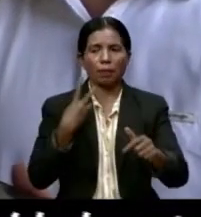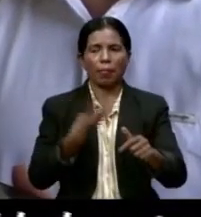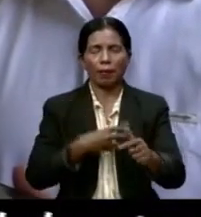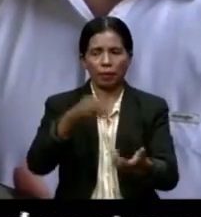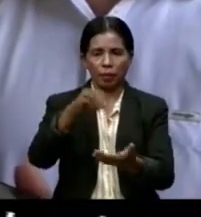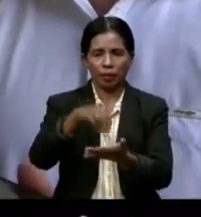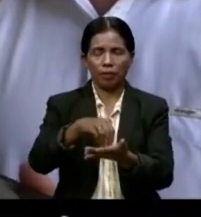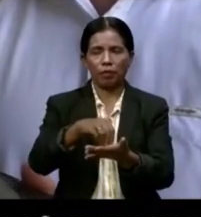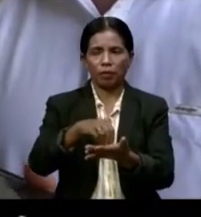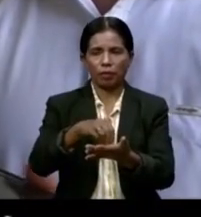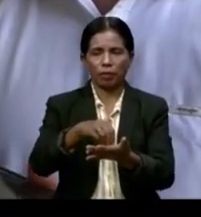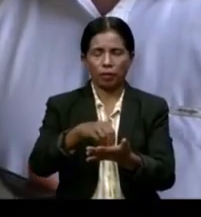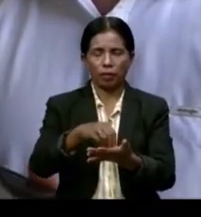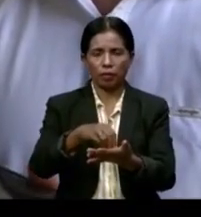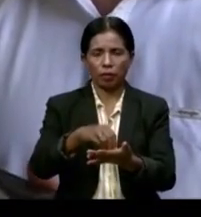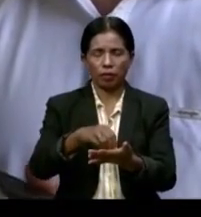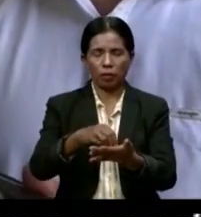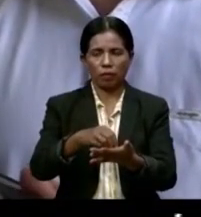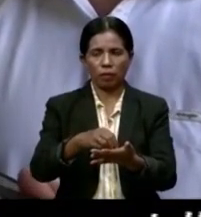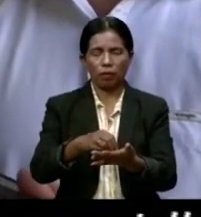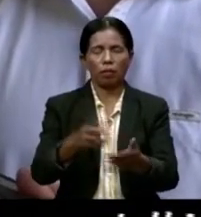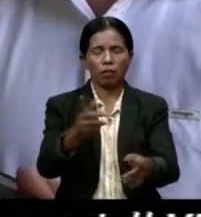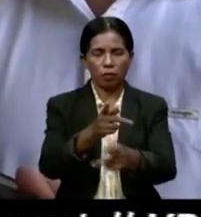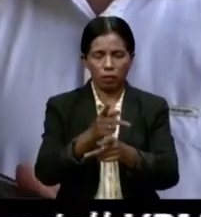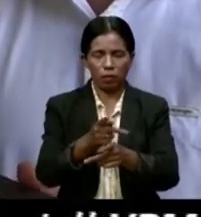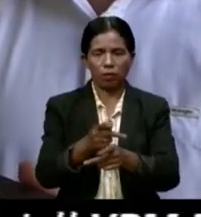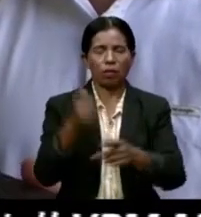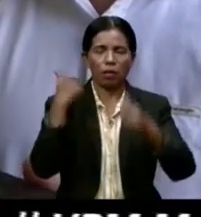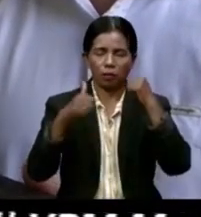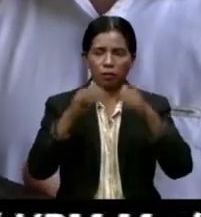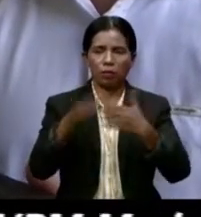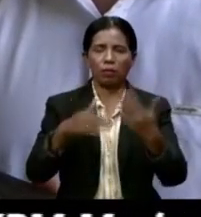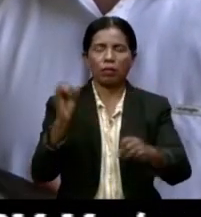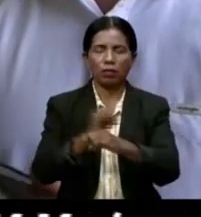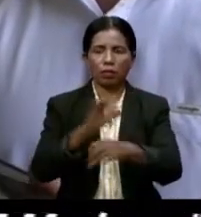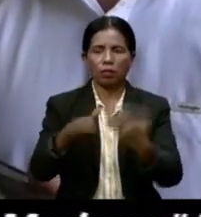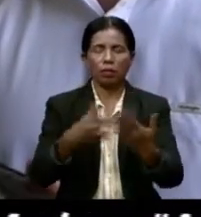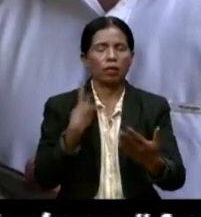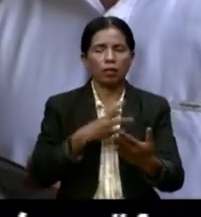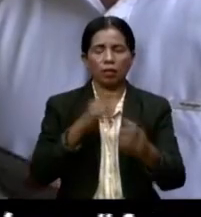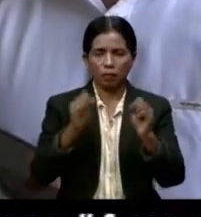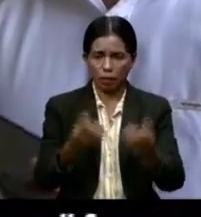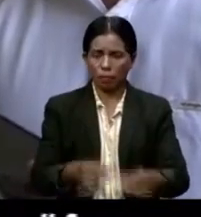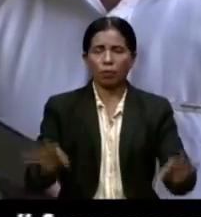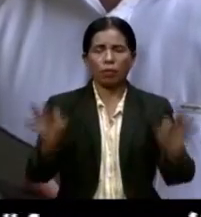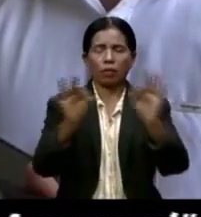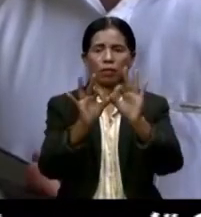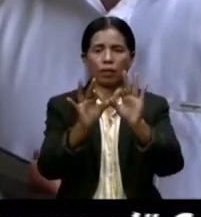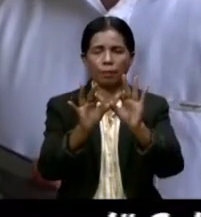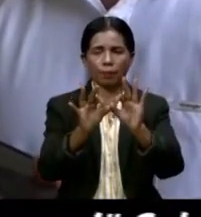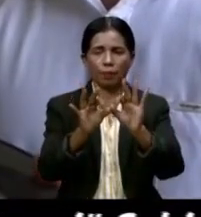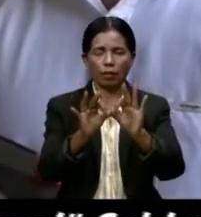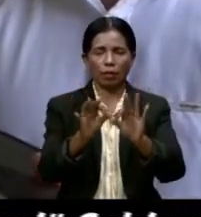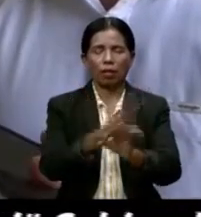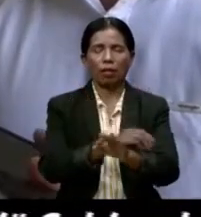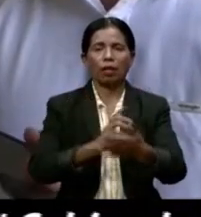garanti certeza ou assegura atividades industriais, né? Como que teria angkat aqui, né? Importante para ya